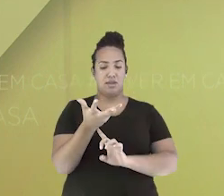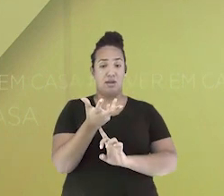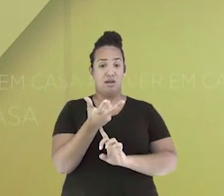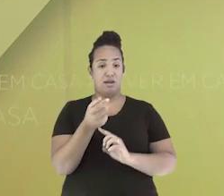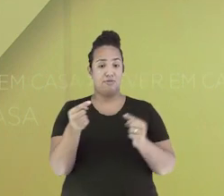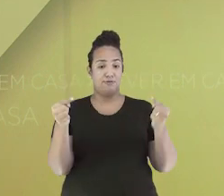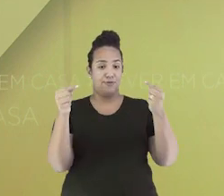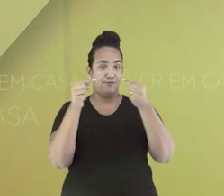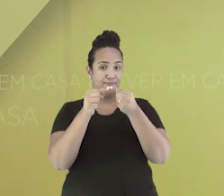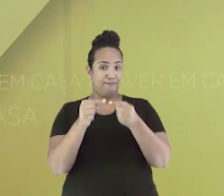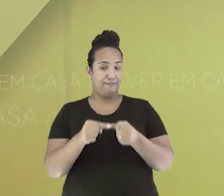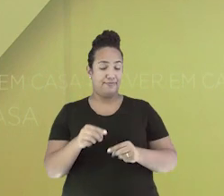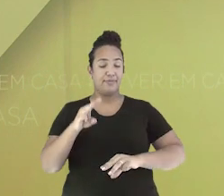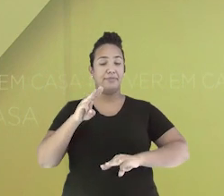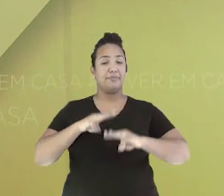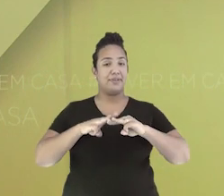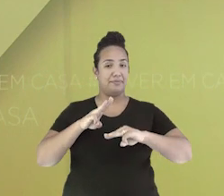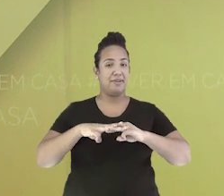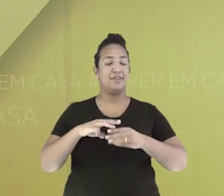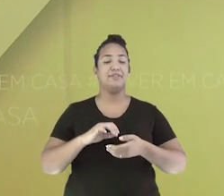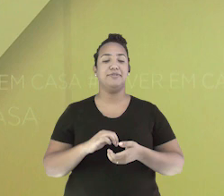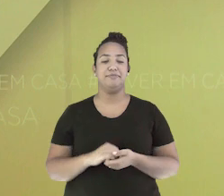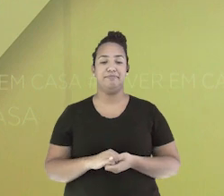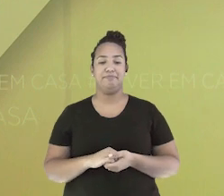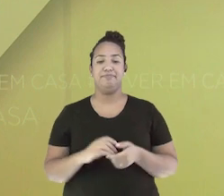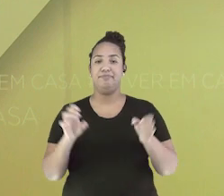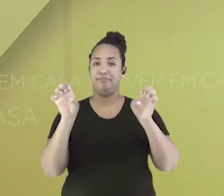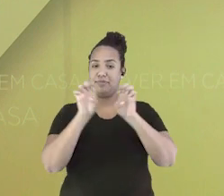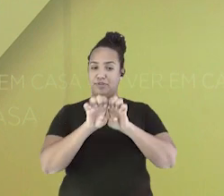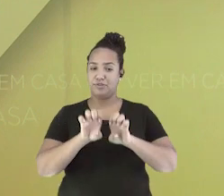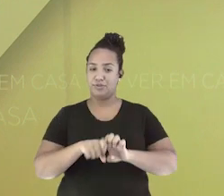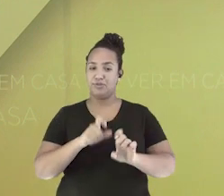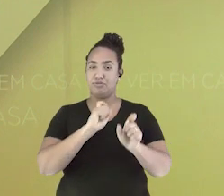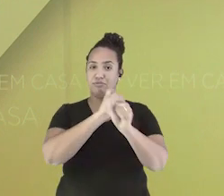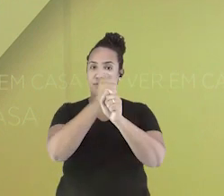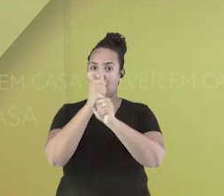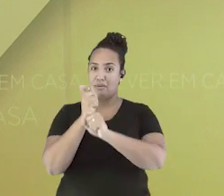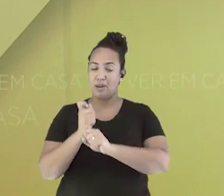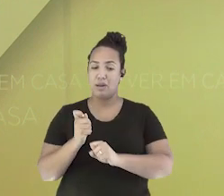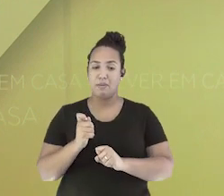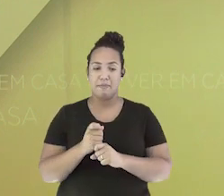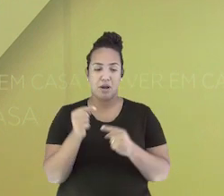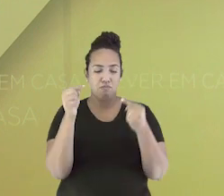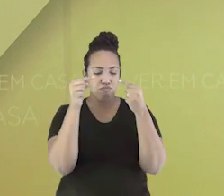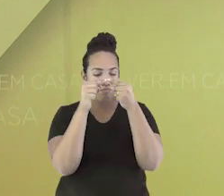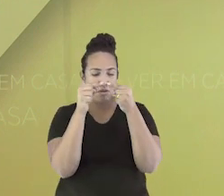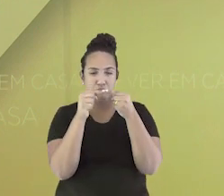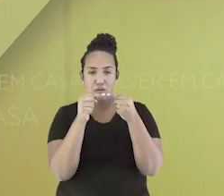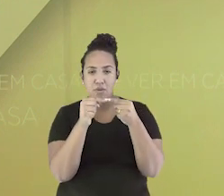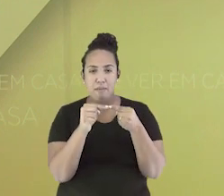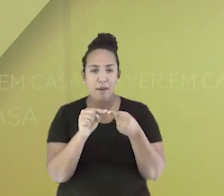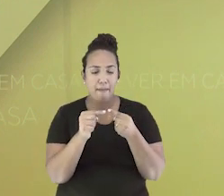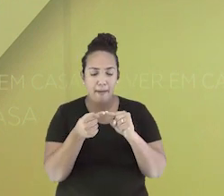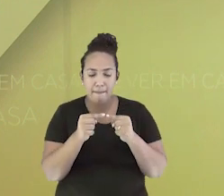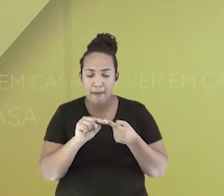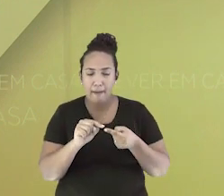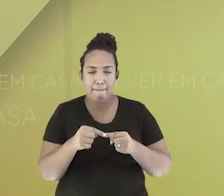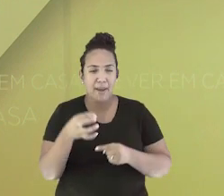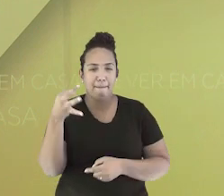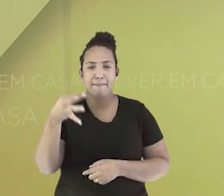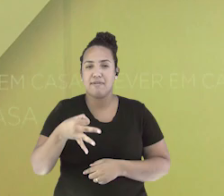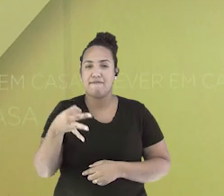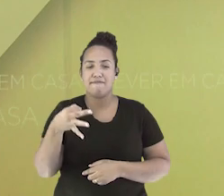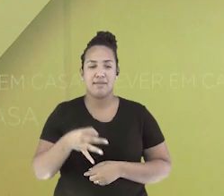totalmente ligada à matemática. As esculturas e construções eram incrivelmente proporcionais e geravam obras